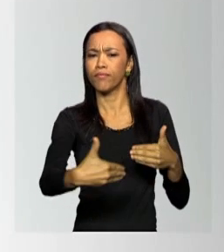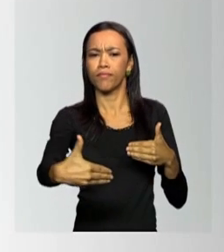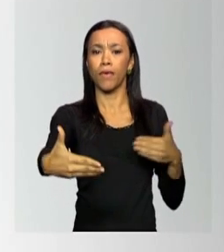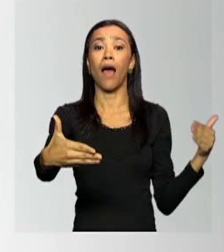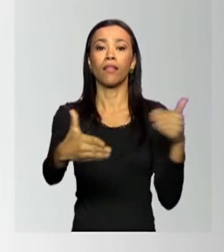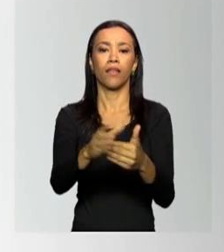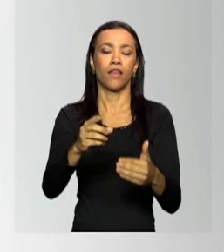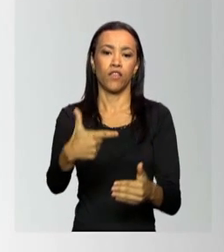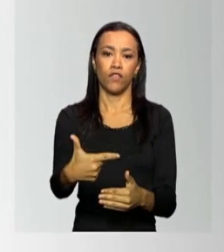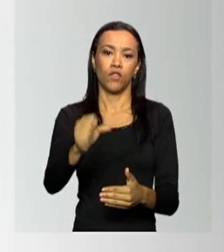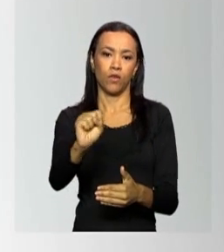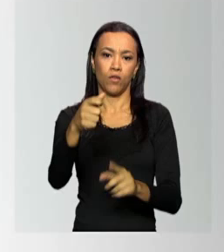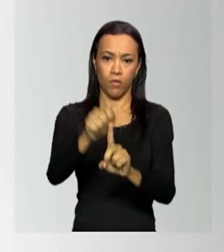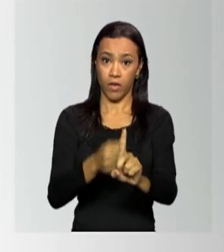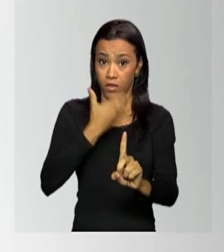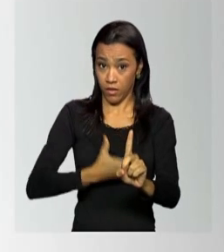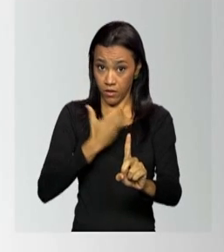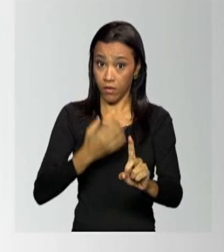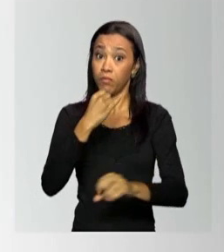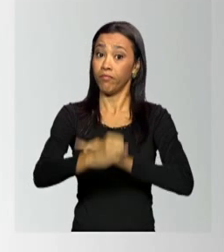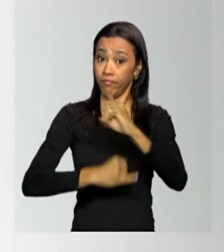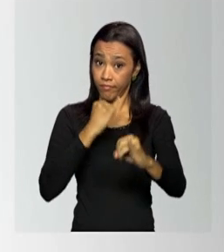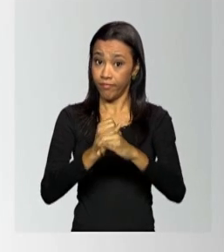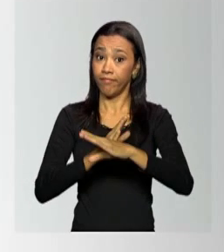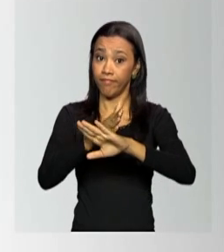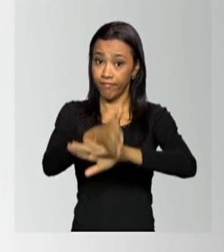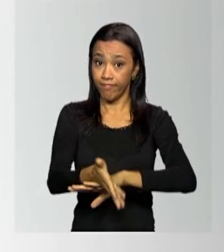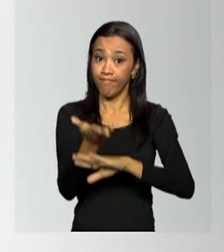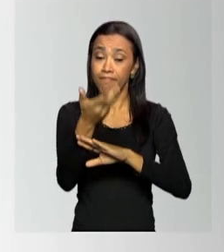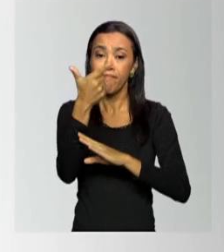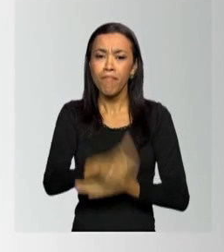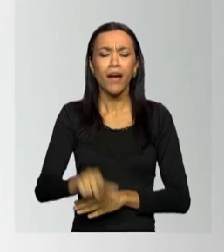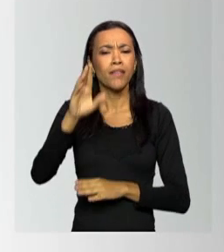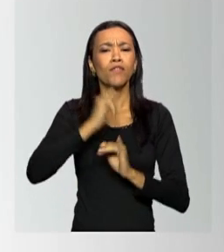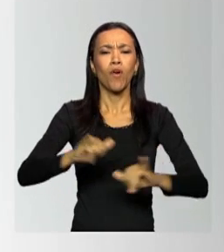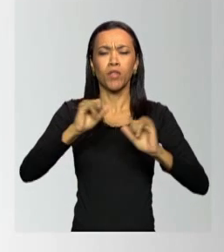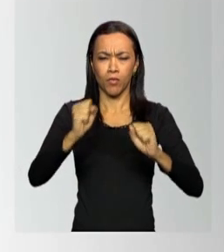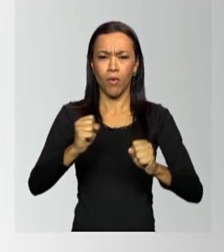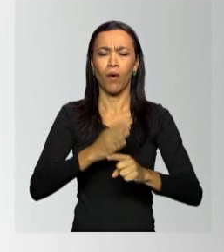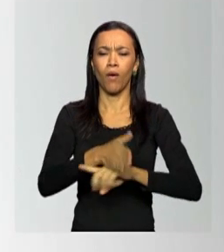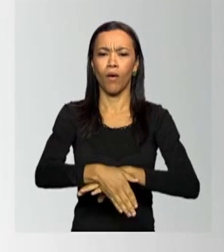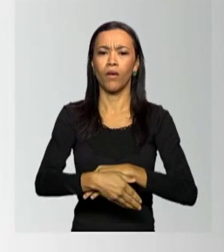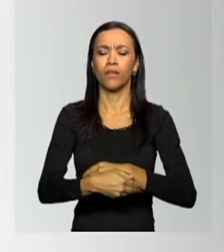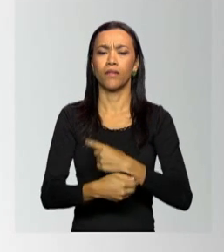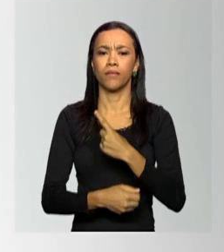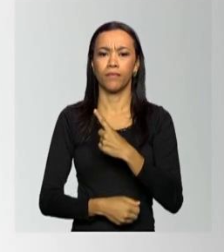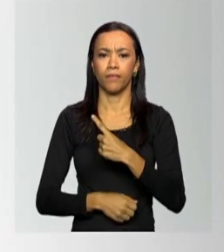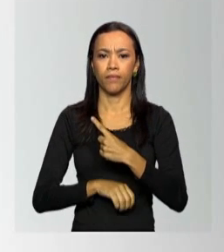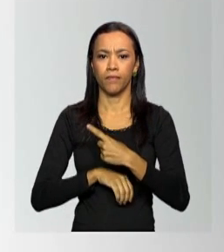até 28 de dezembro pela internet. Saiba mais em